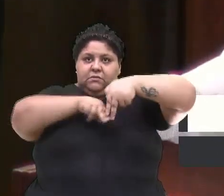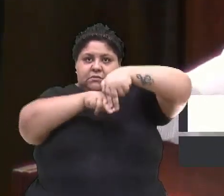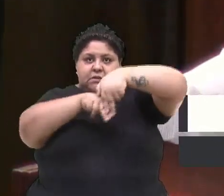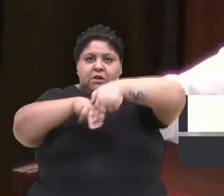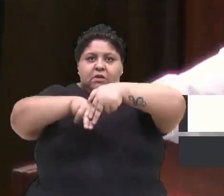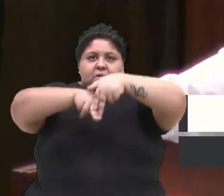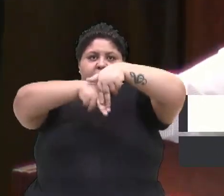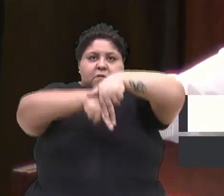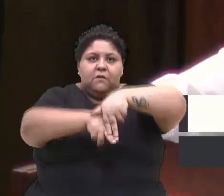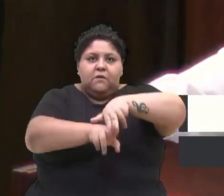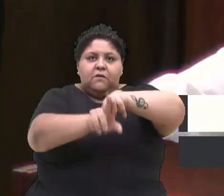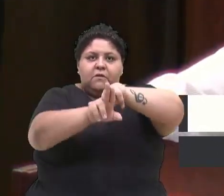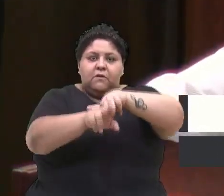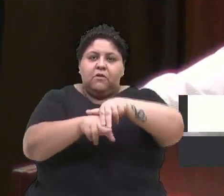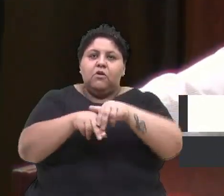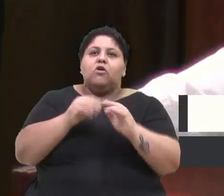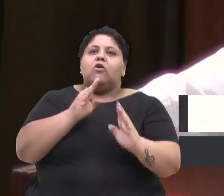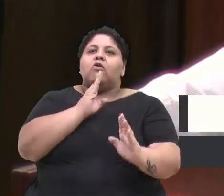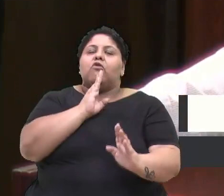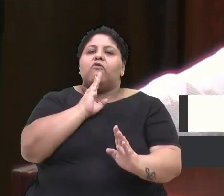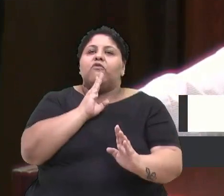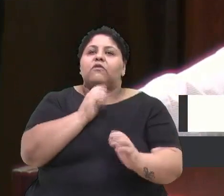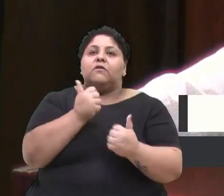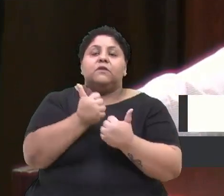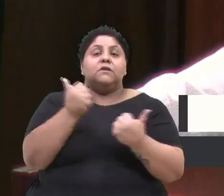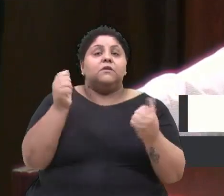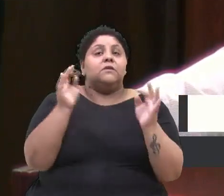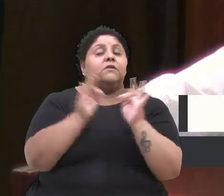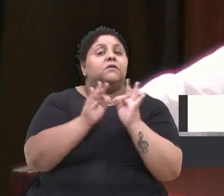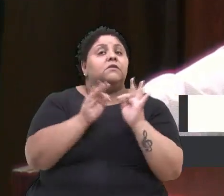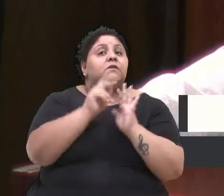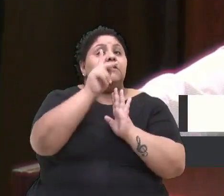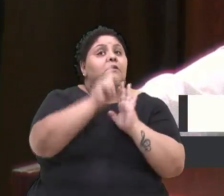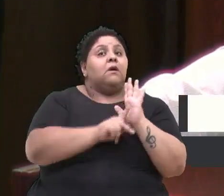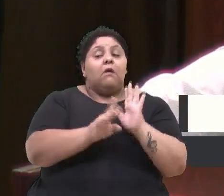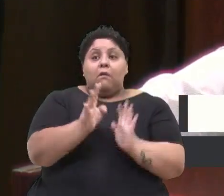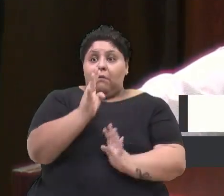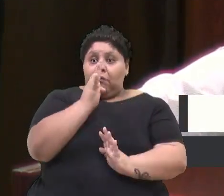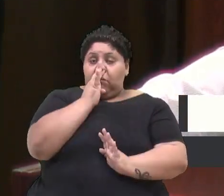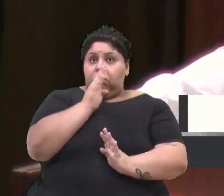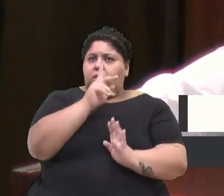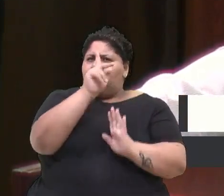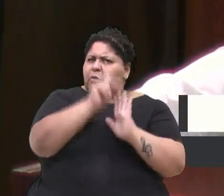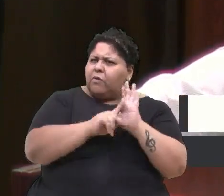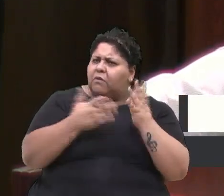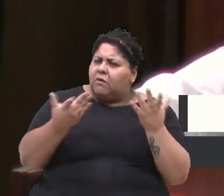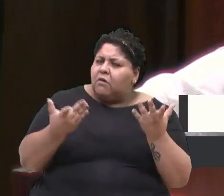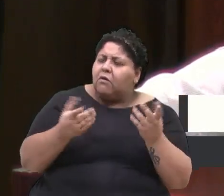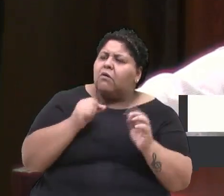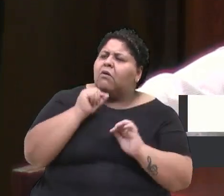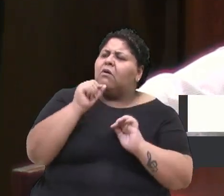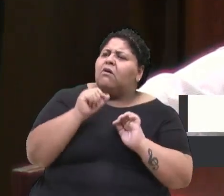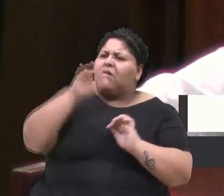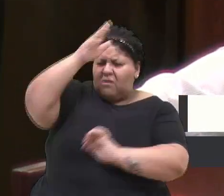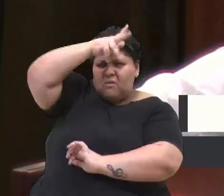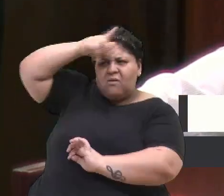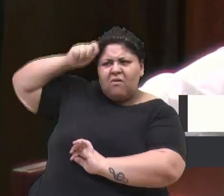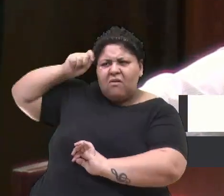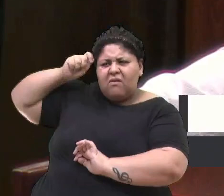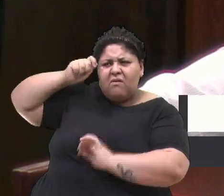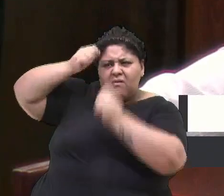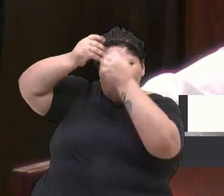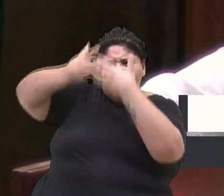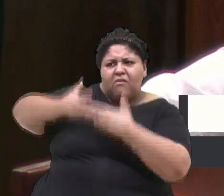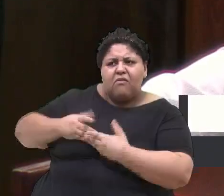técnica, com o projeto, ela disse, ela ficou impressionada com o projeto, ela disse, tá, mas o município inscreveu esse projeto em